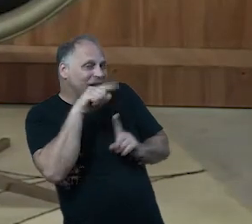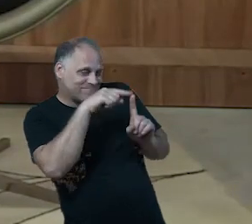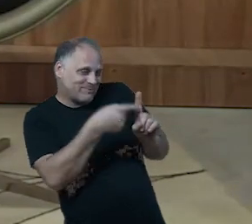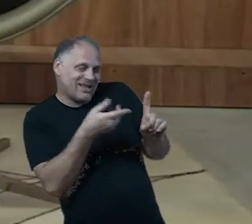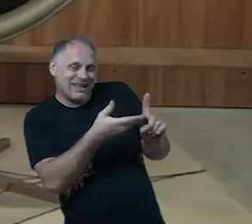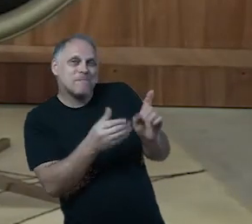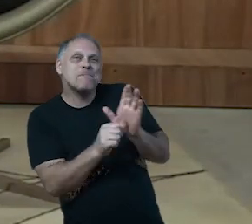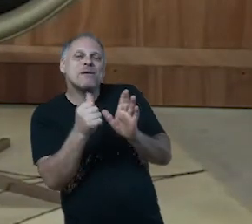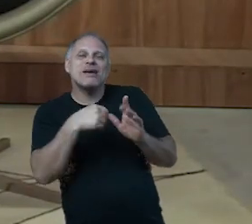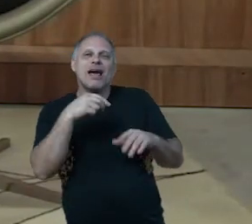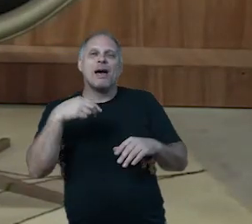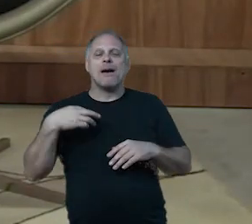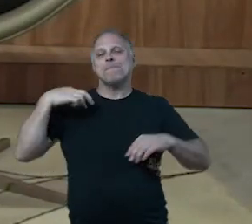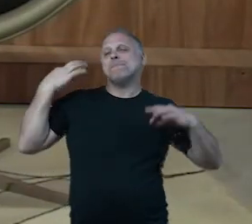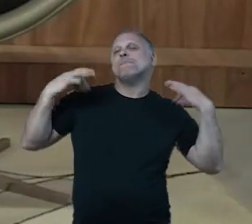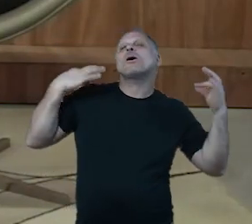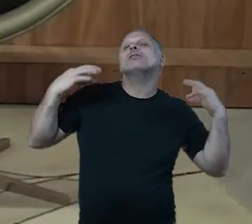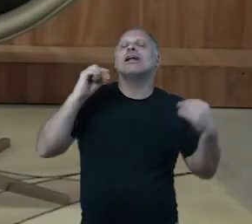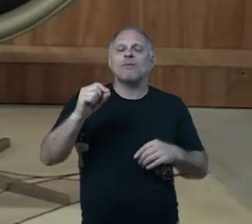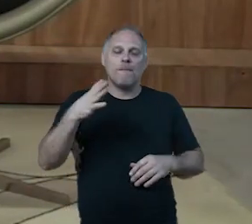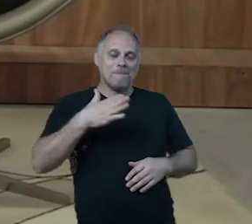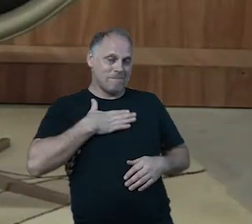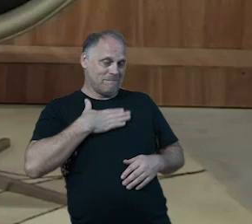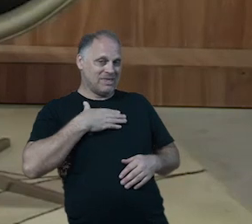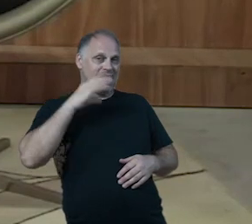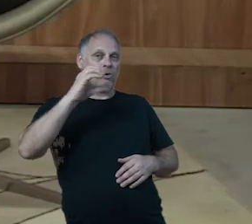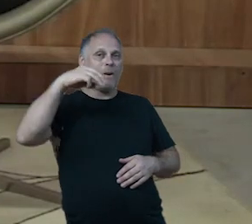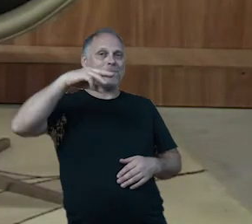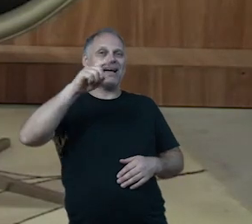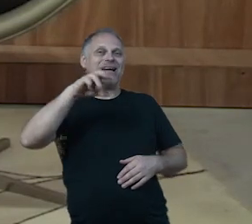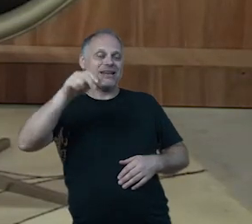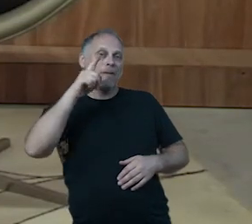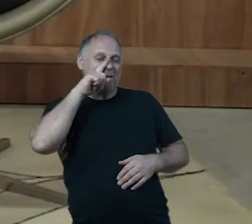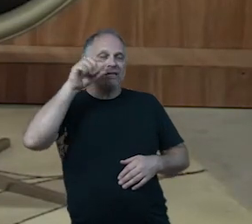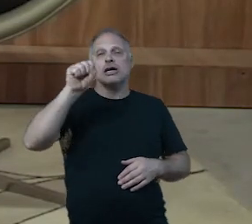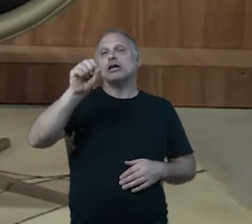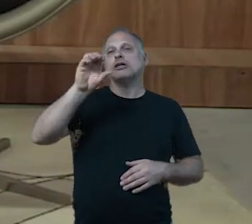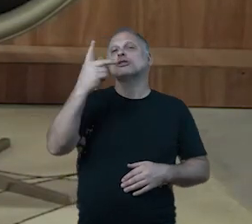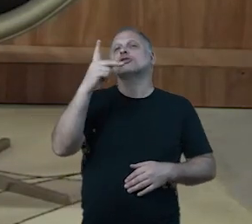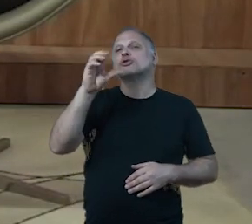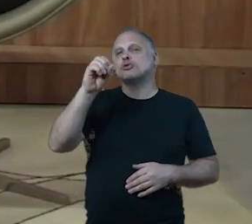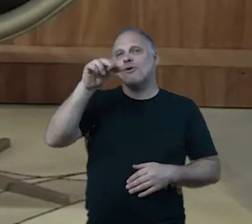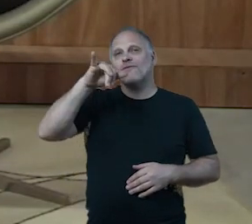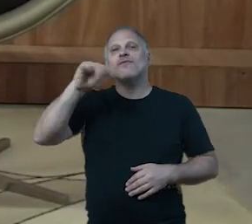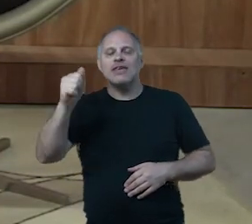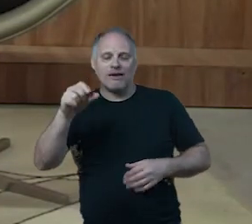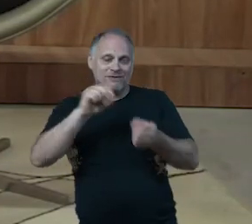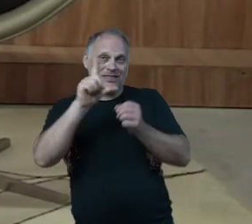eu comecei, a primeira modelo minha foi a minha comadre, a mãe da Sofia, que fez 10 anos, no final do ano